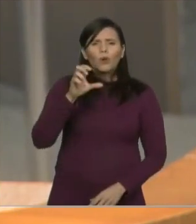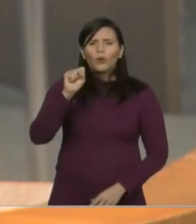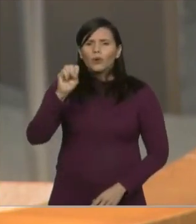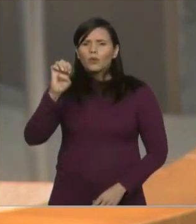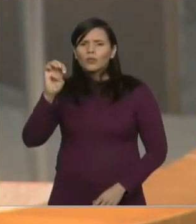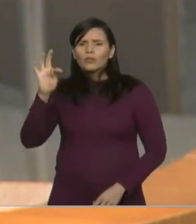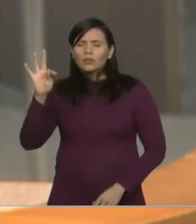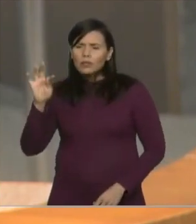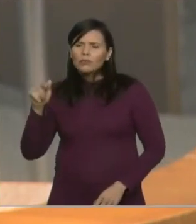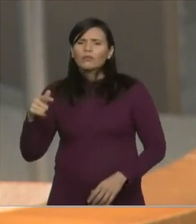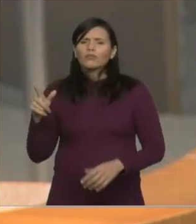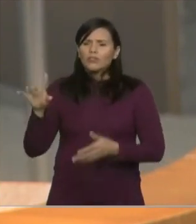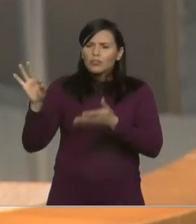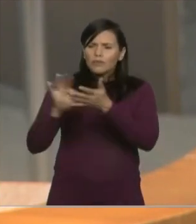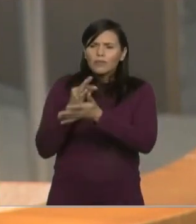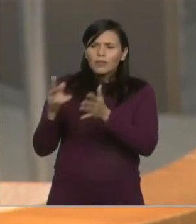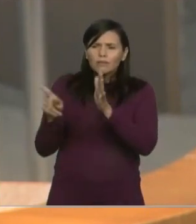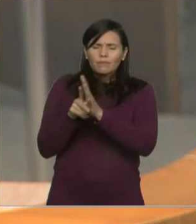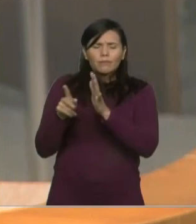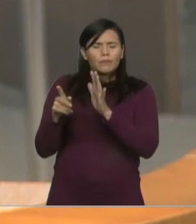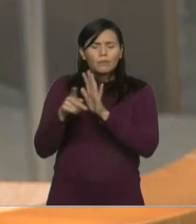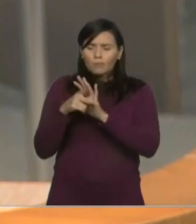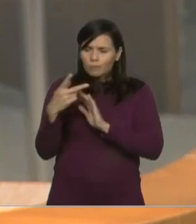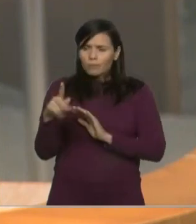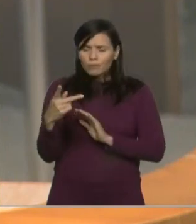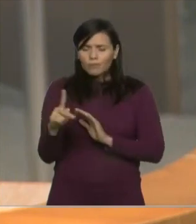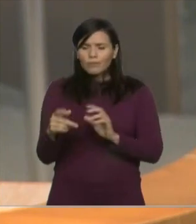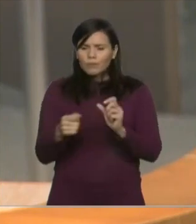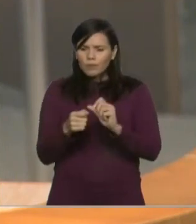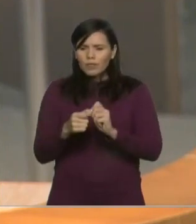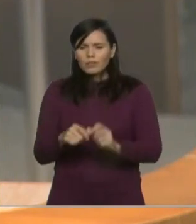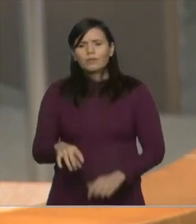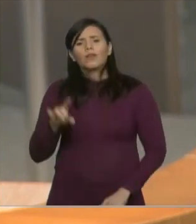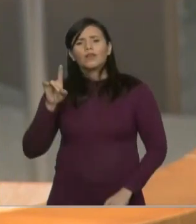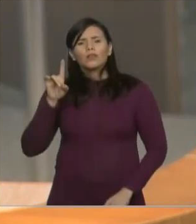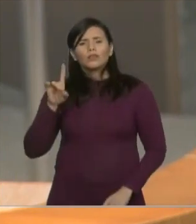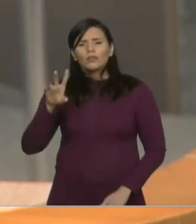por isso eu destaco que hoje é um dia histórico para o transporte público da nossa cidade. Muito obrigado.